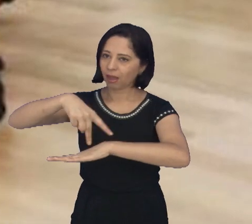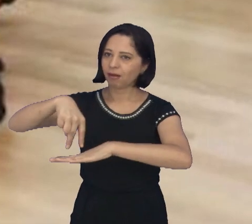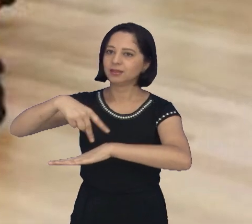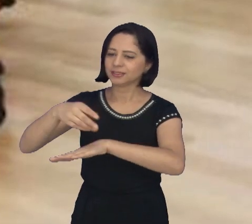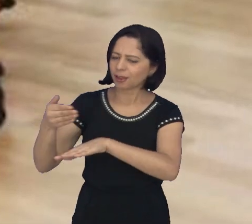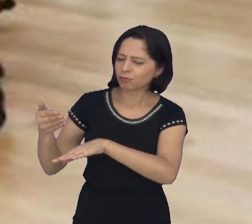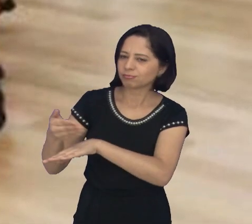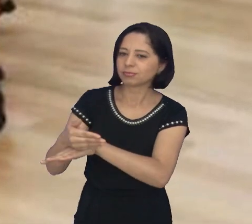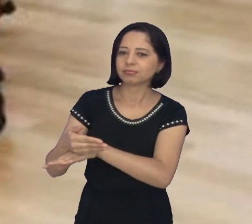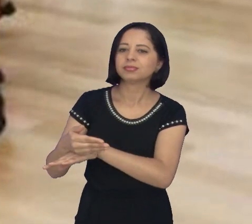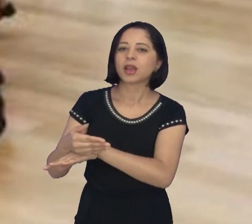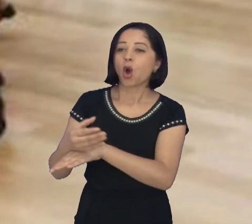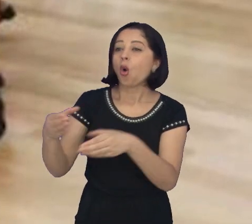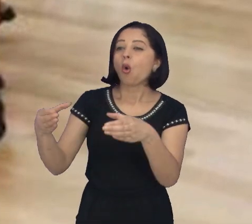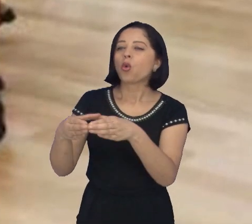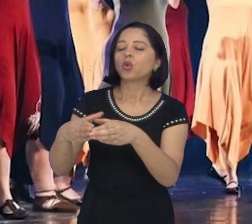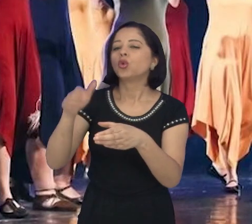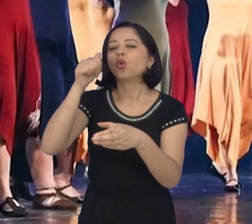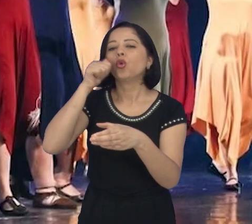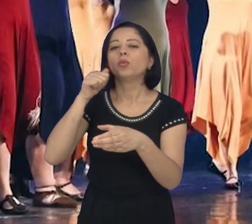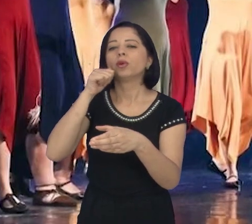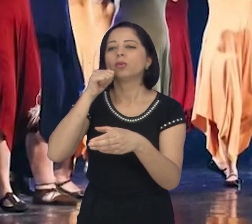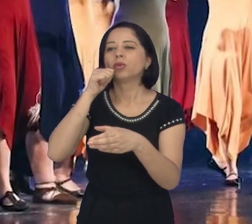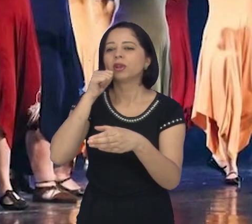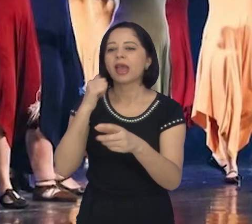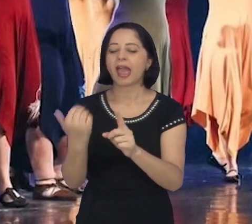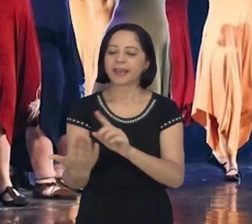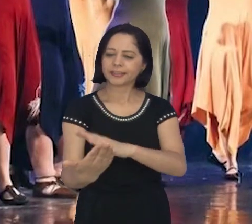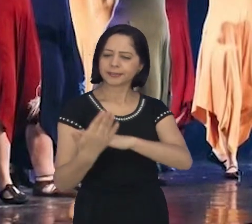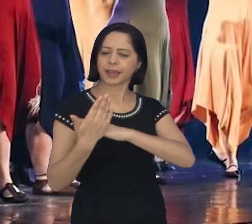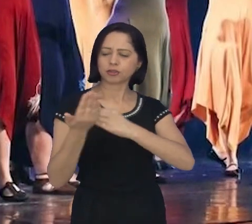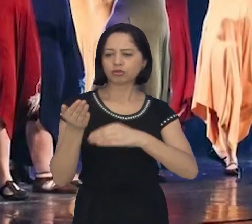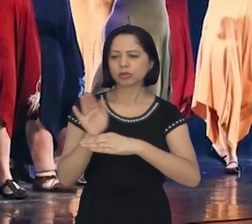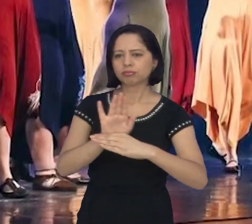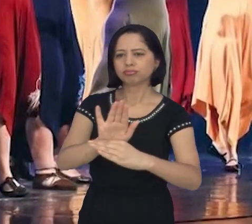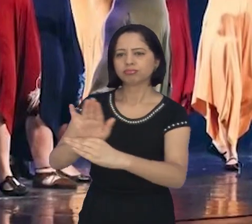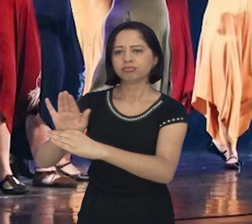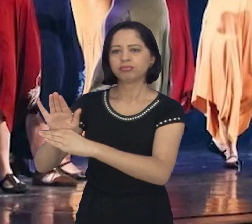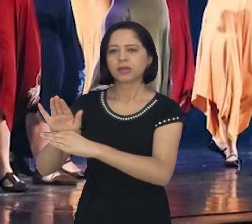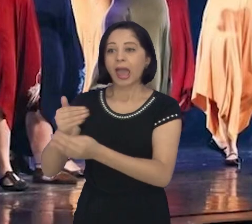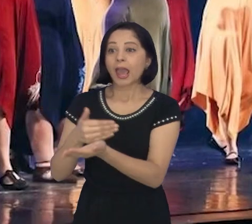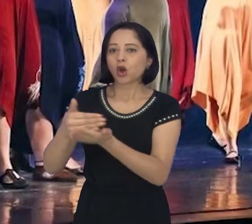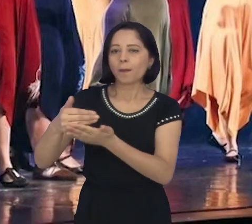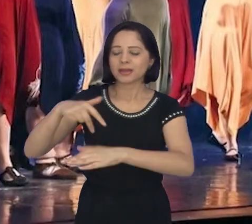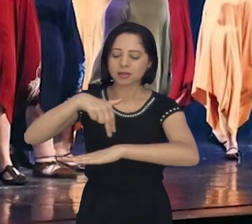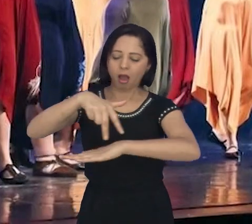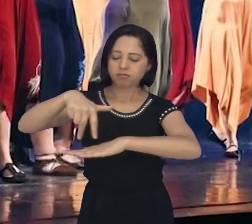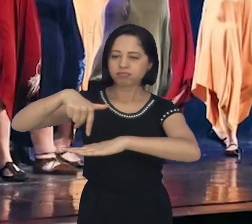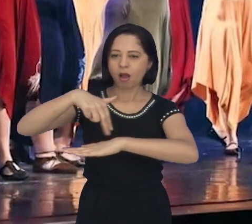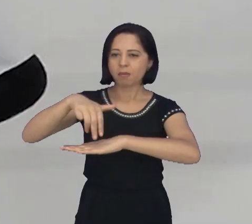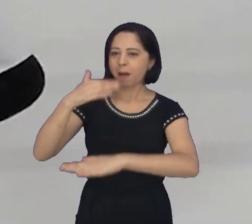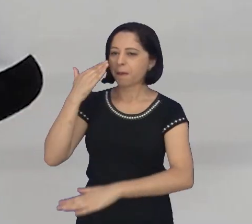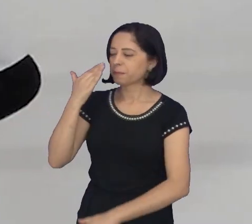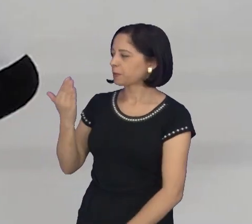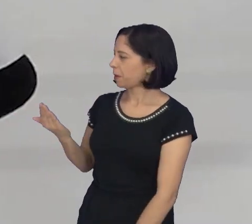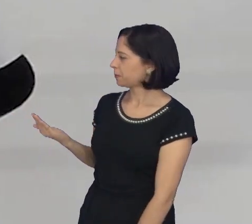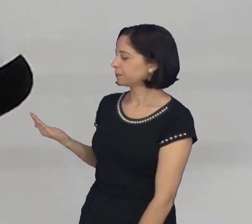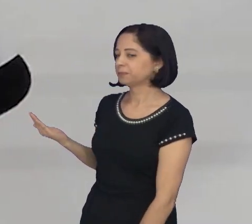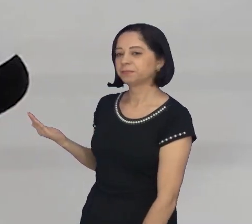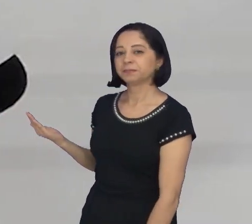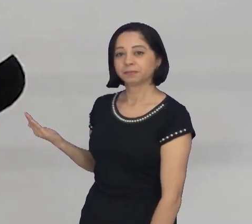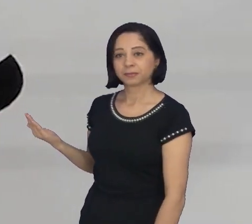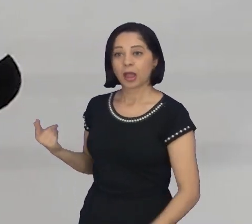envolvi em grupo de mulheres, onde a gente se ajudava com a fisioterapia oncológica, né? Não só na questão de exercícios, mas a